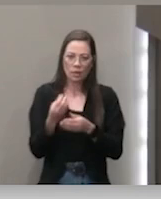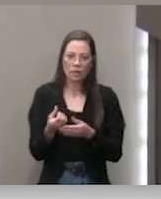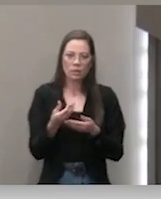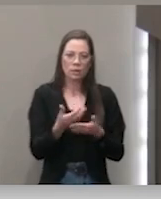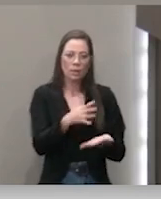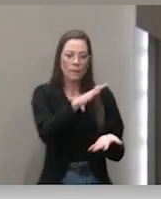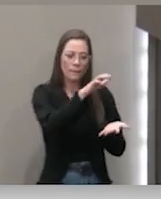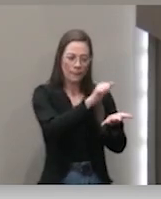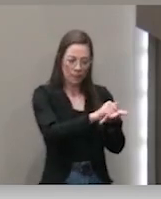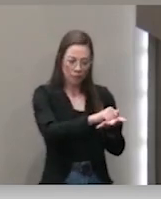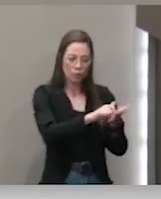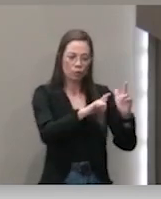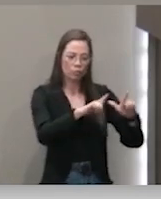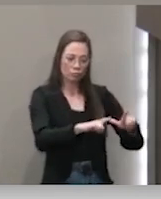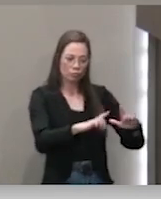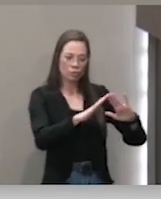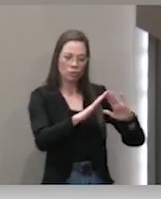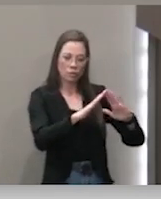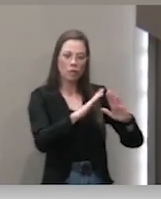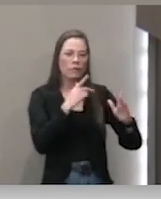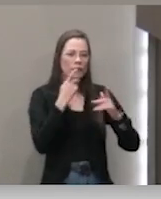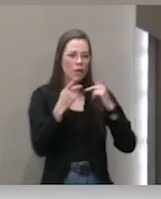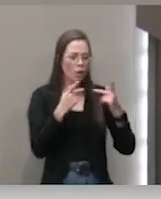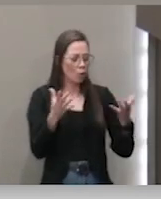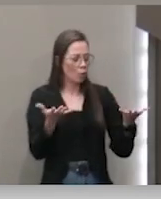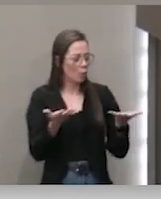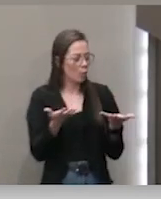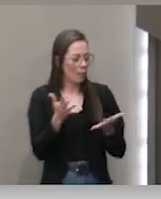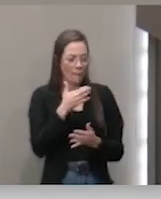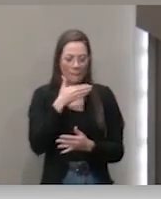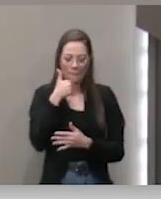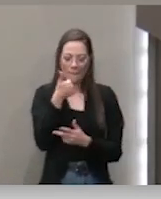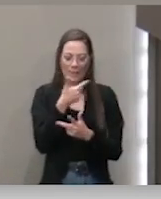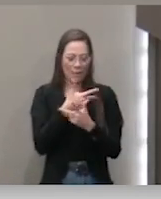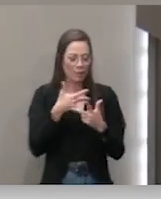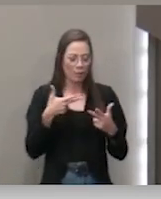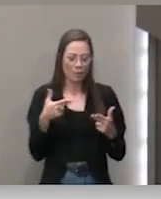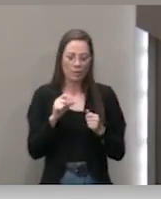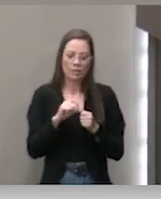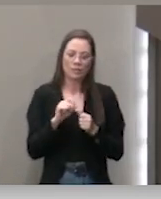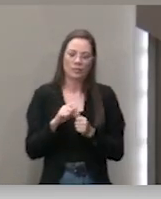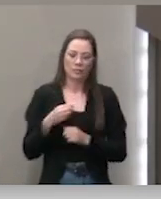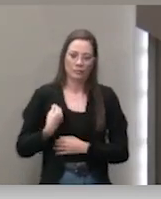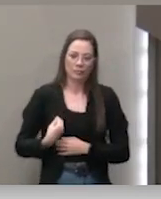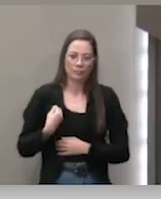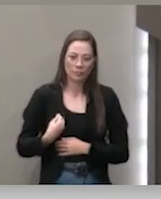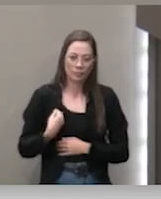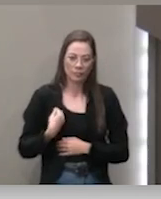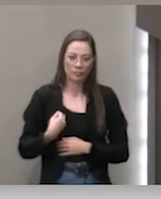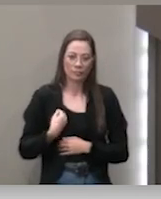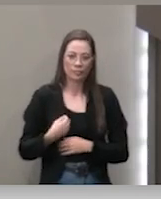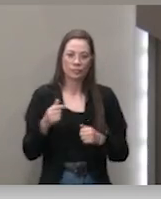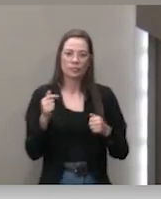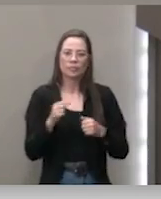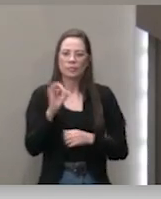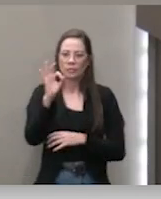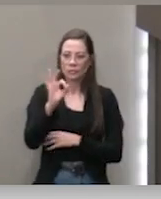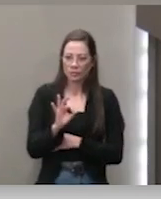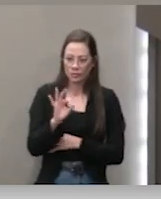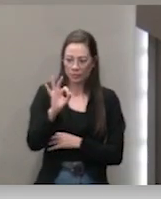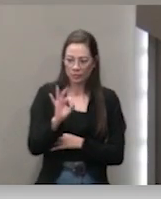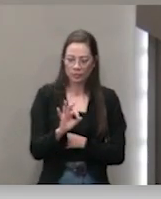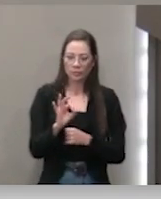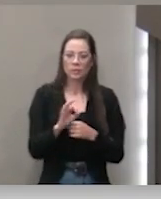filho na escola cívico-militar, e ela diz que hoje foi a melhor coisa que ela fez. Mas quanto aos índices,